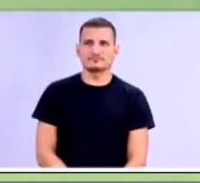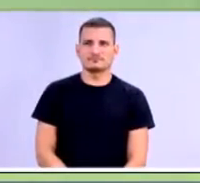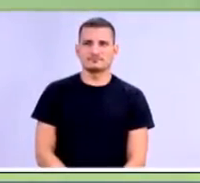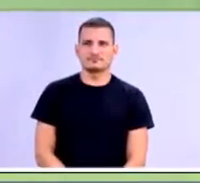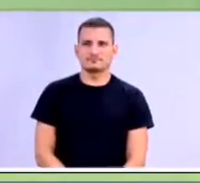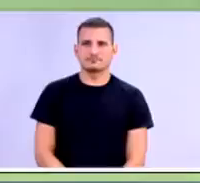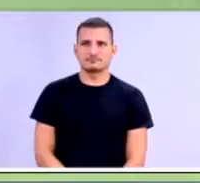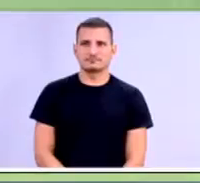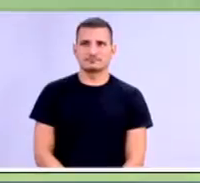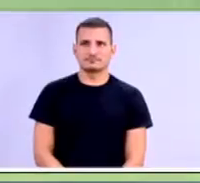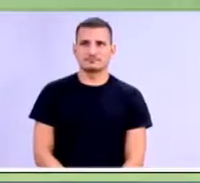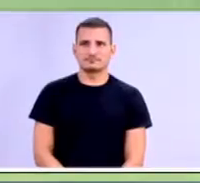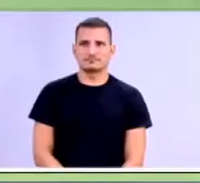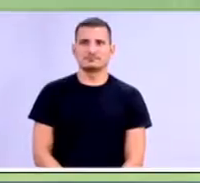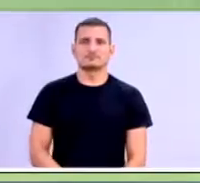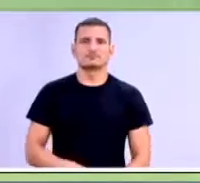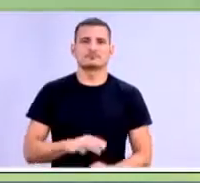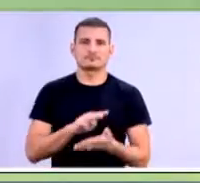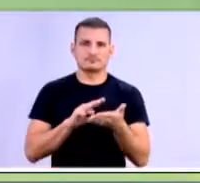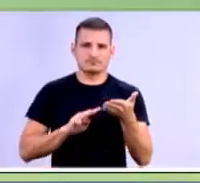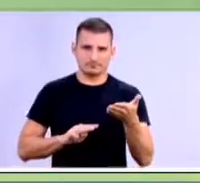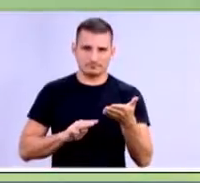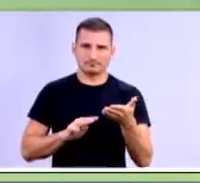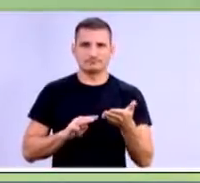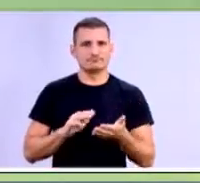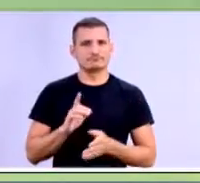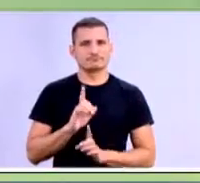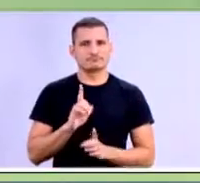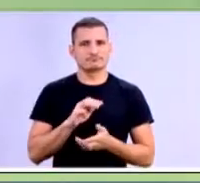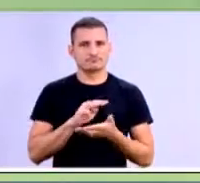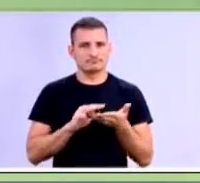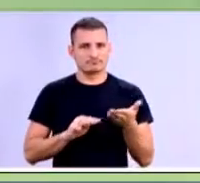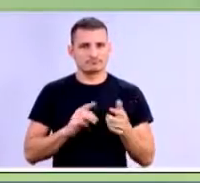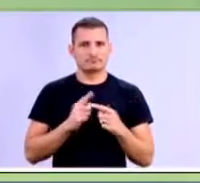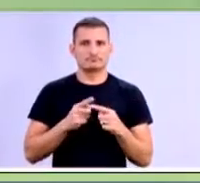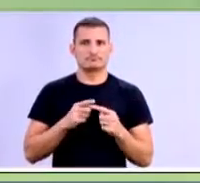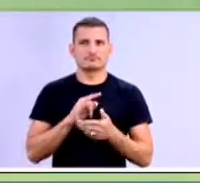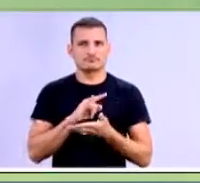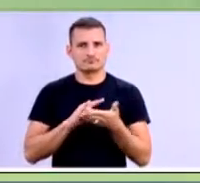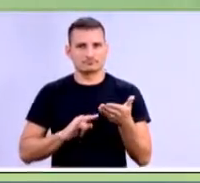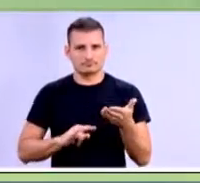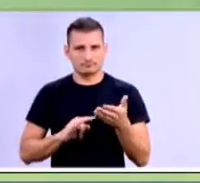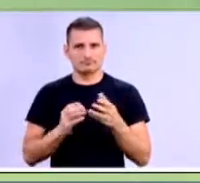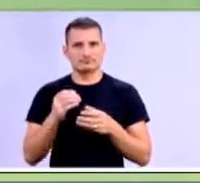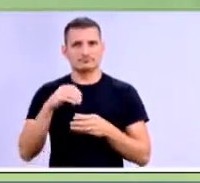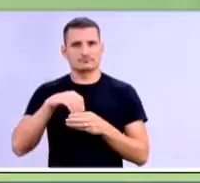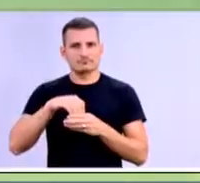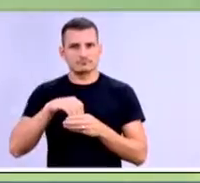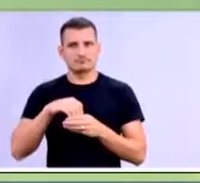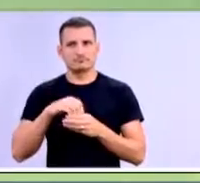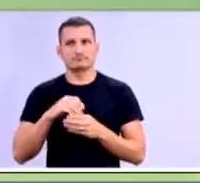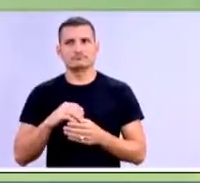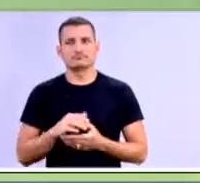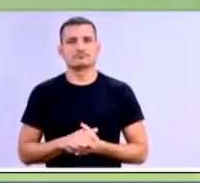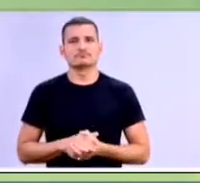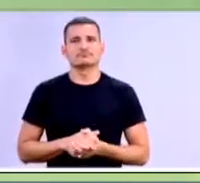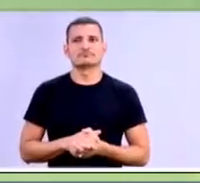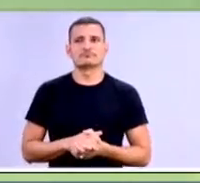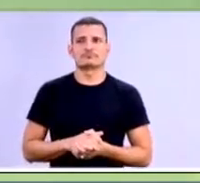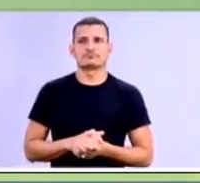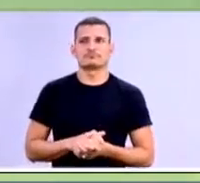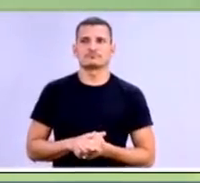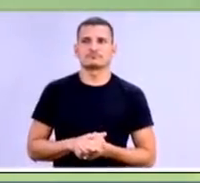privada. Não é um memorando, porque ele é um documento interno e ele pretende mandar